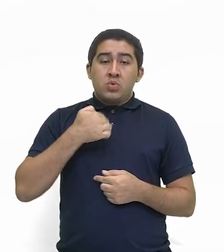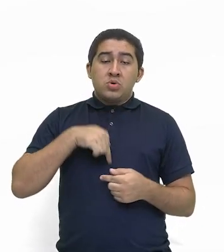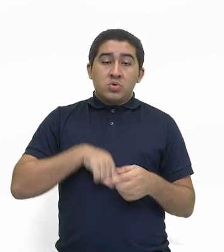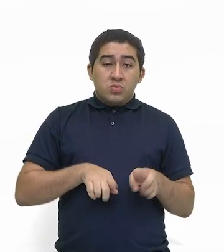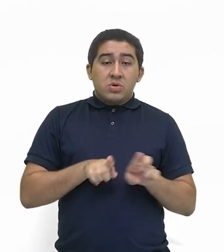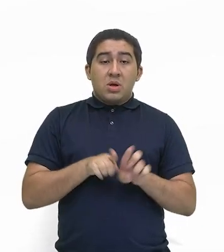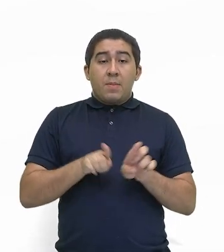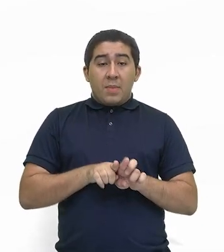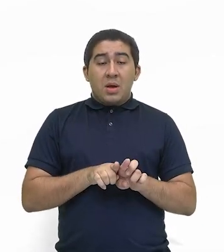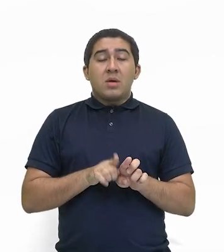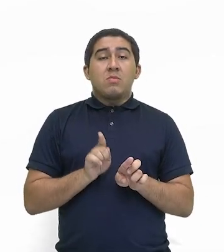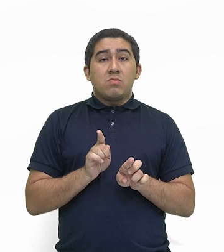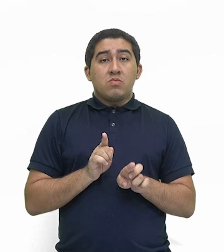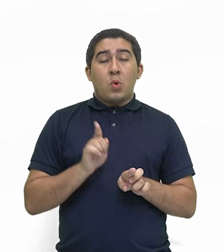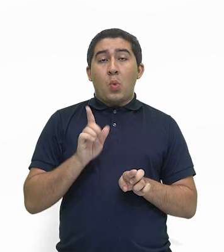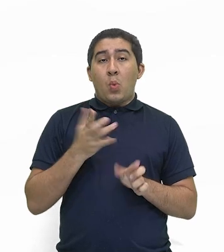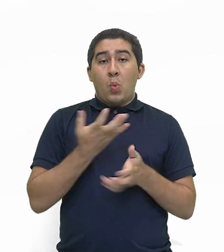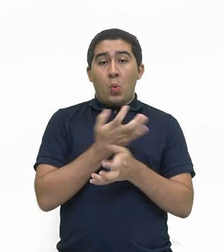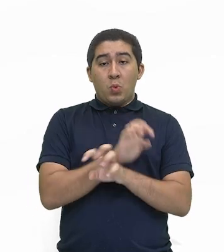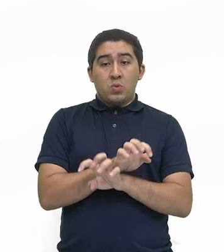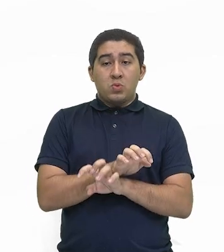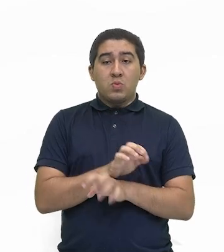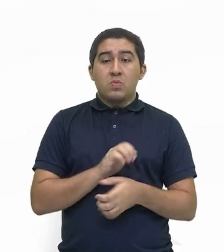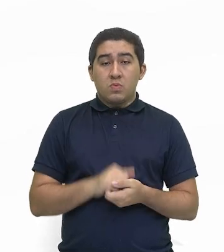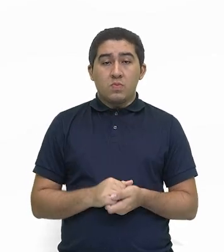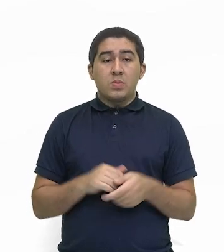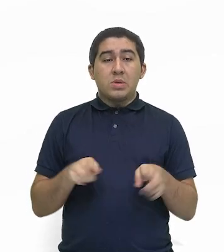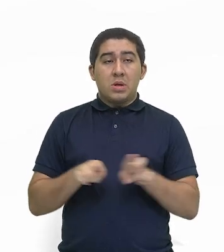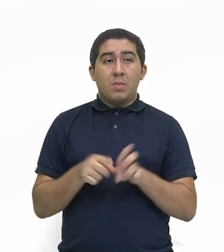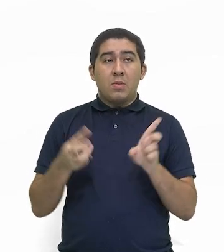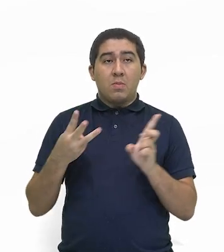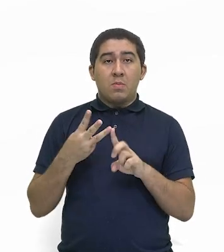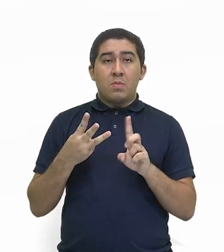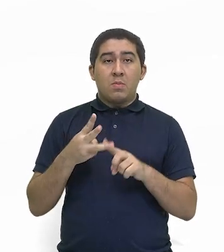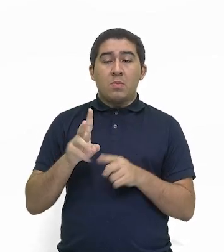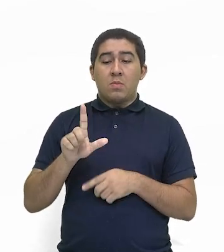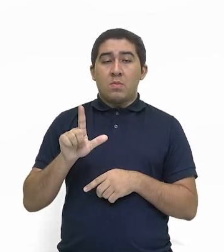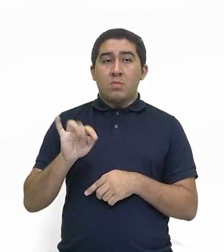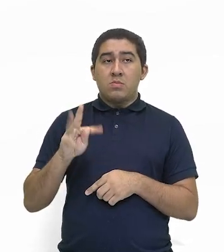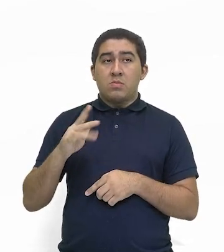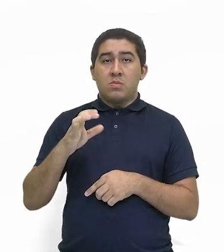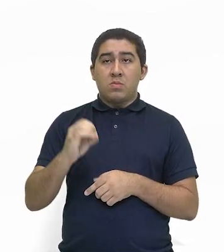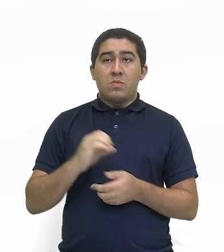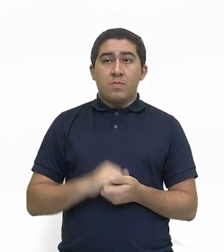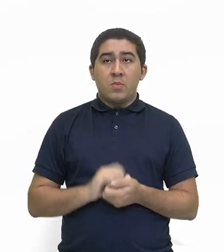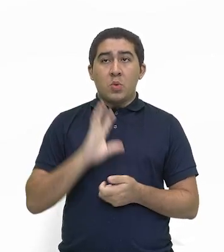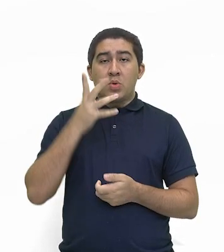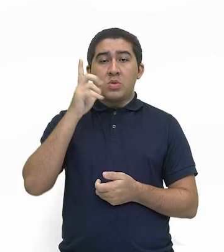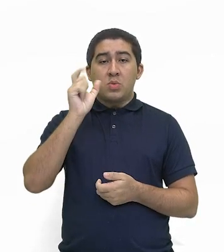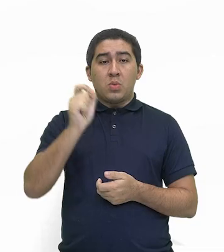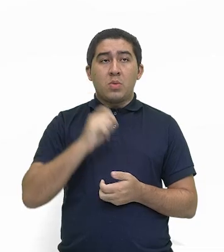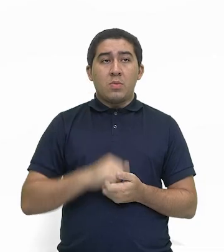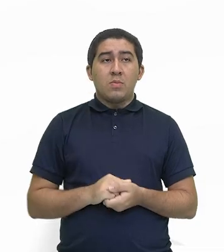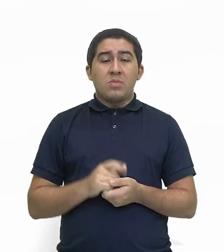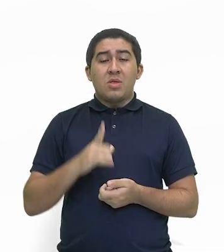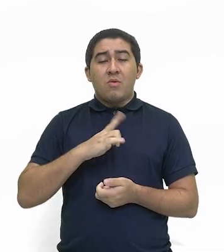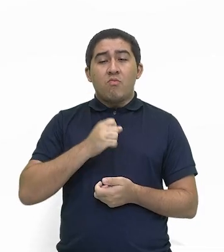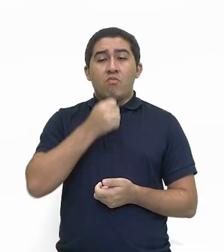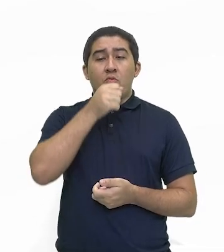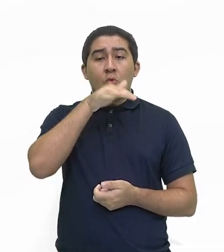os nossos ossos também. E temos o lítio, né? O lítio, ele causa